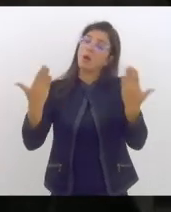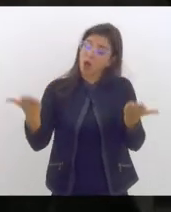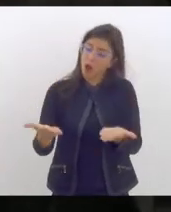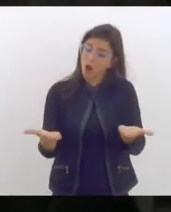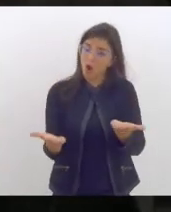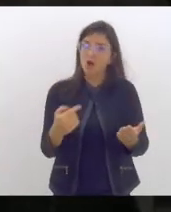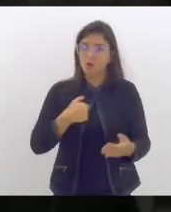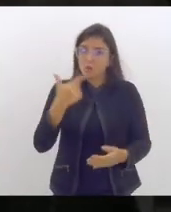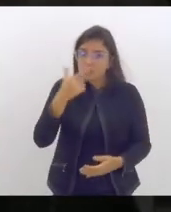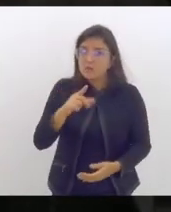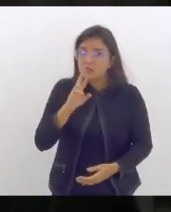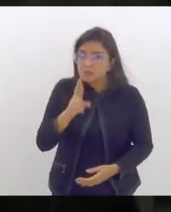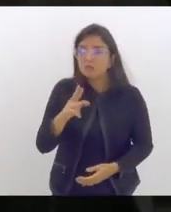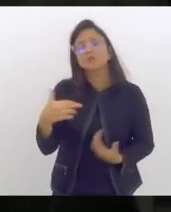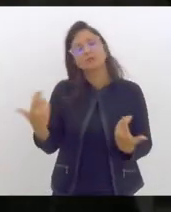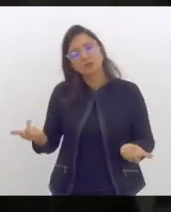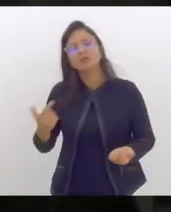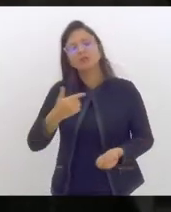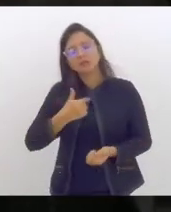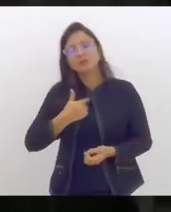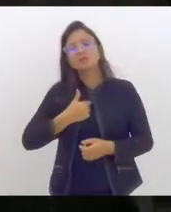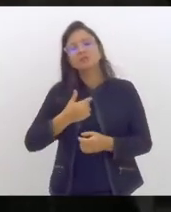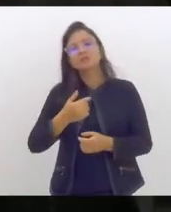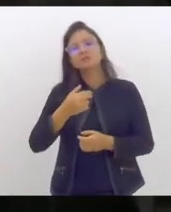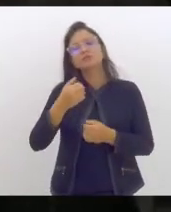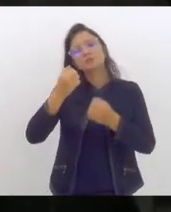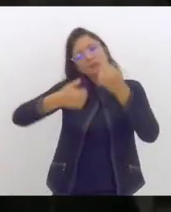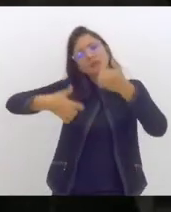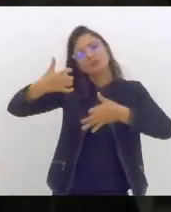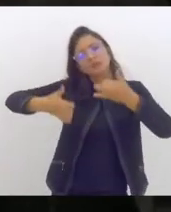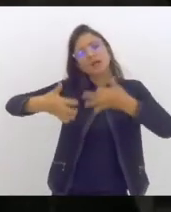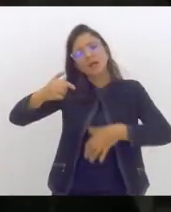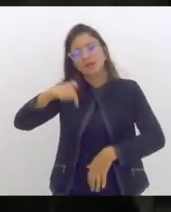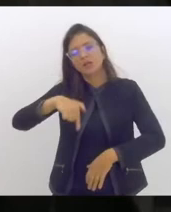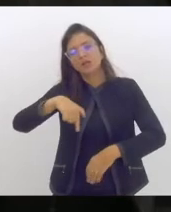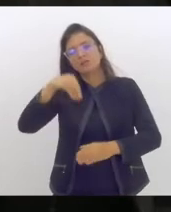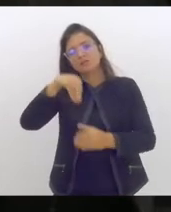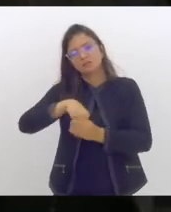questões no Parlamento Fluminense.